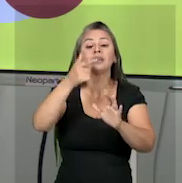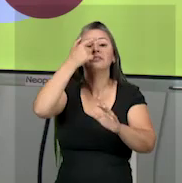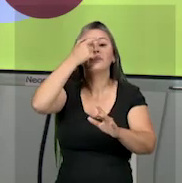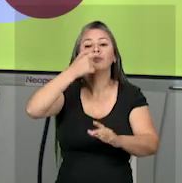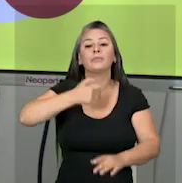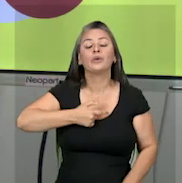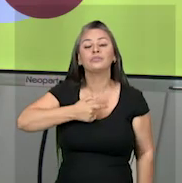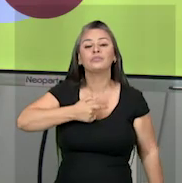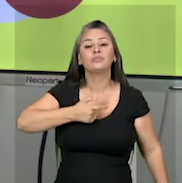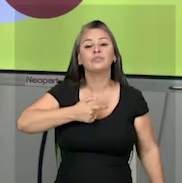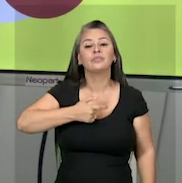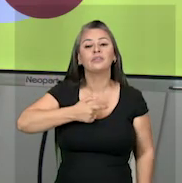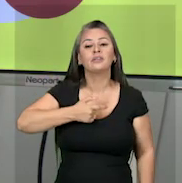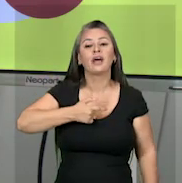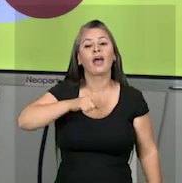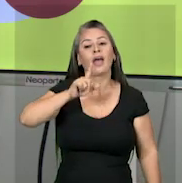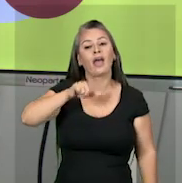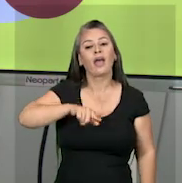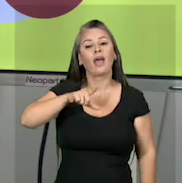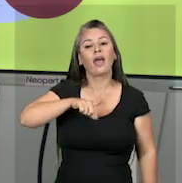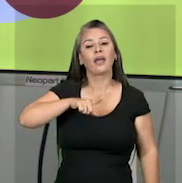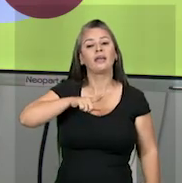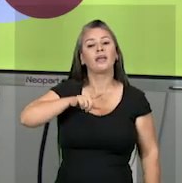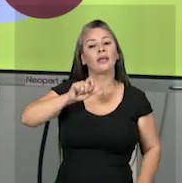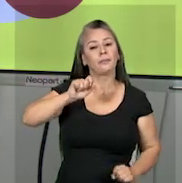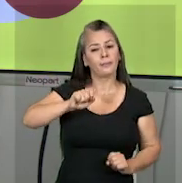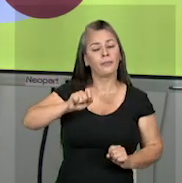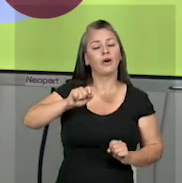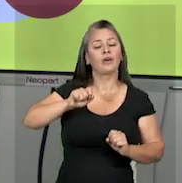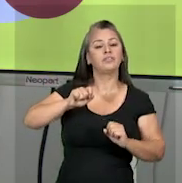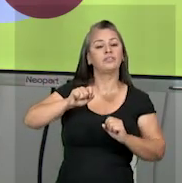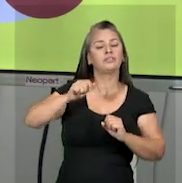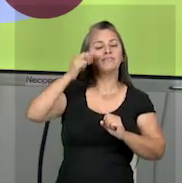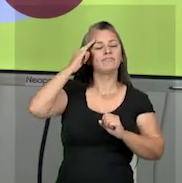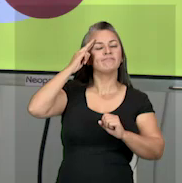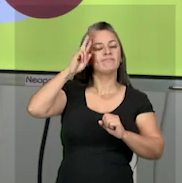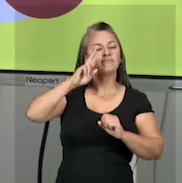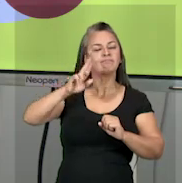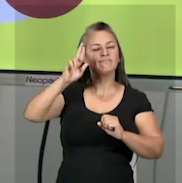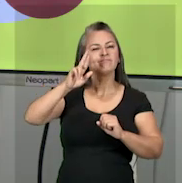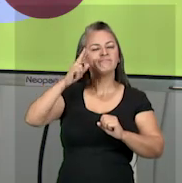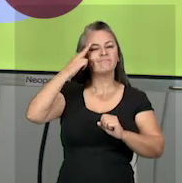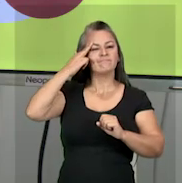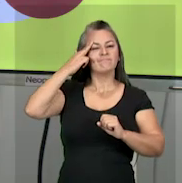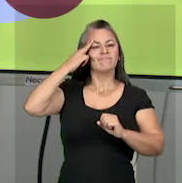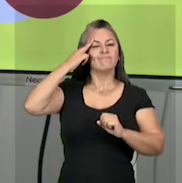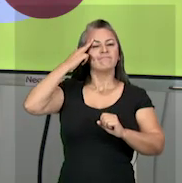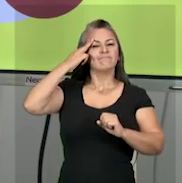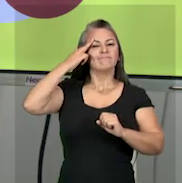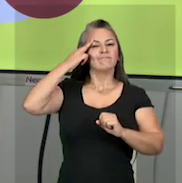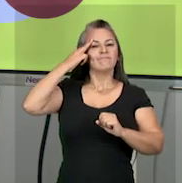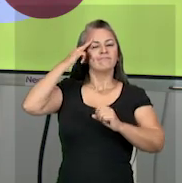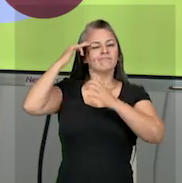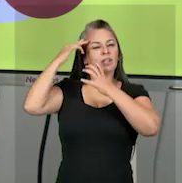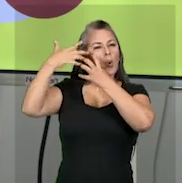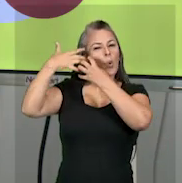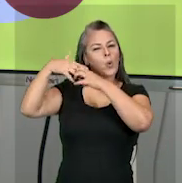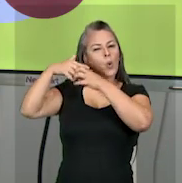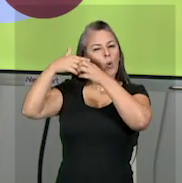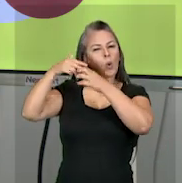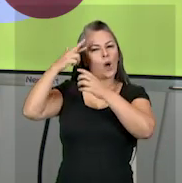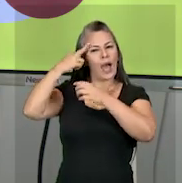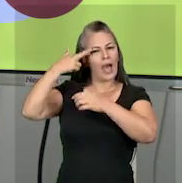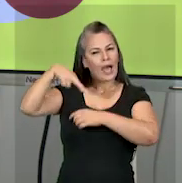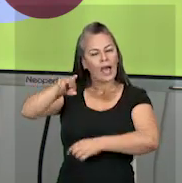relação à igualdade e à desigualdade ela pode ser racionalizada. A gente pode começar a refletir um pouquinho mais sobre como esses princípios de